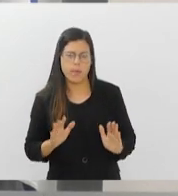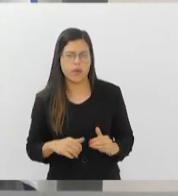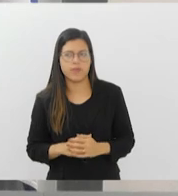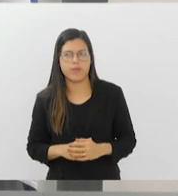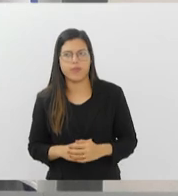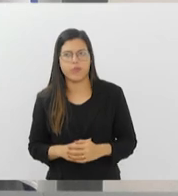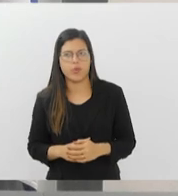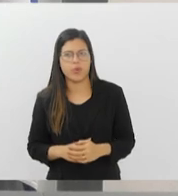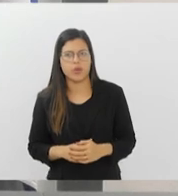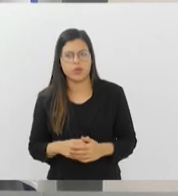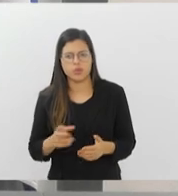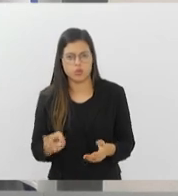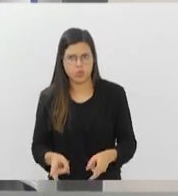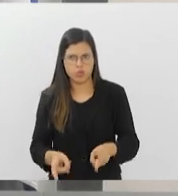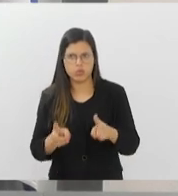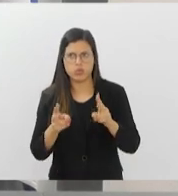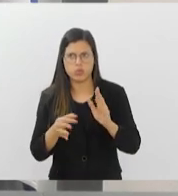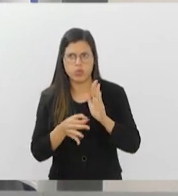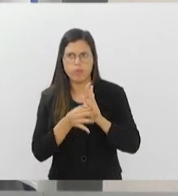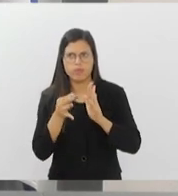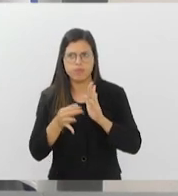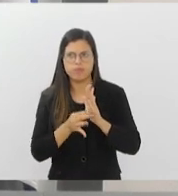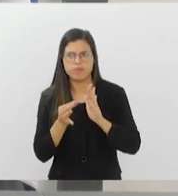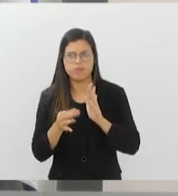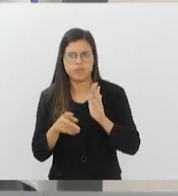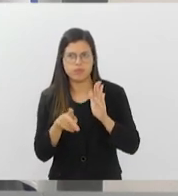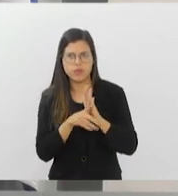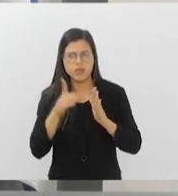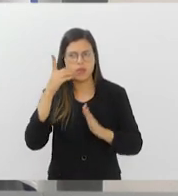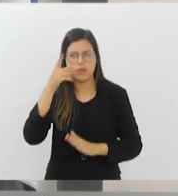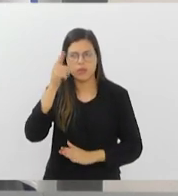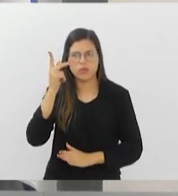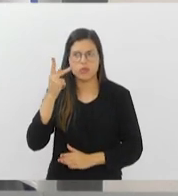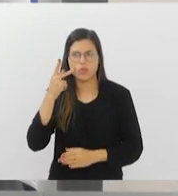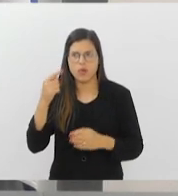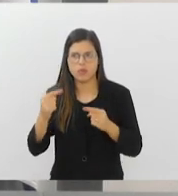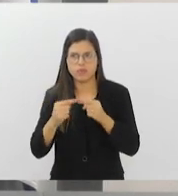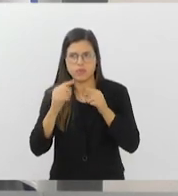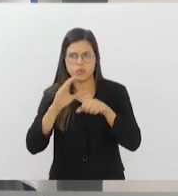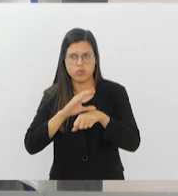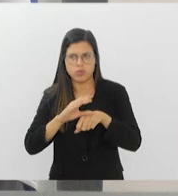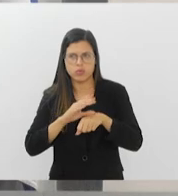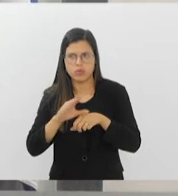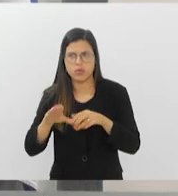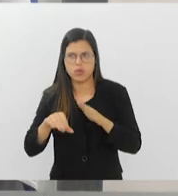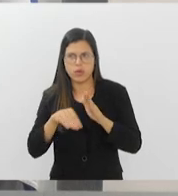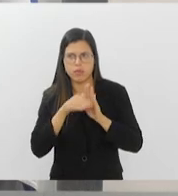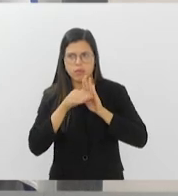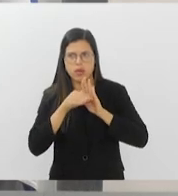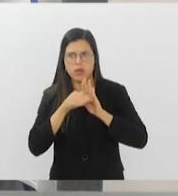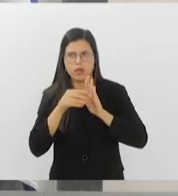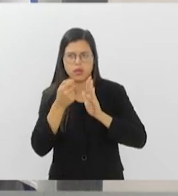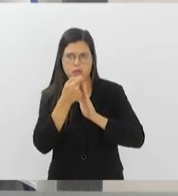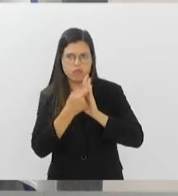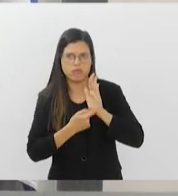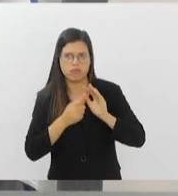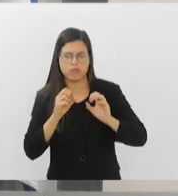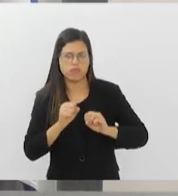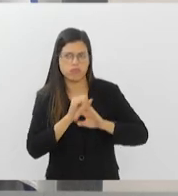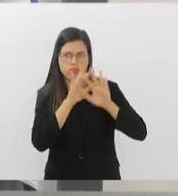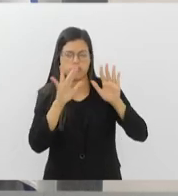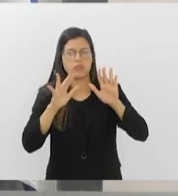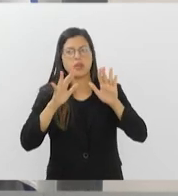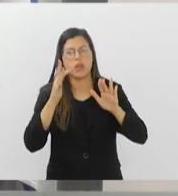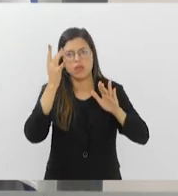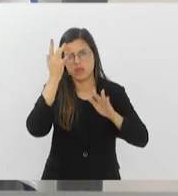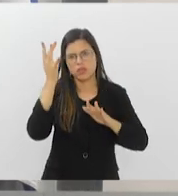aqui avança com o parecer do deputado Luiz Paulo pela constitucionalidade com emendas, deixando ali o texto claro e facilitando, inclusive, a ida